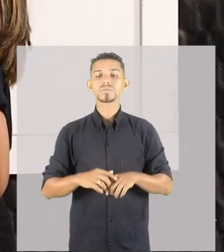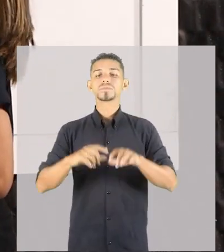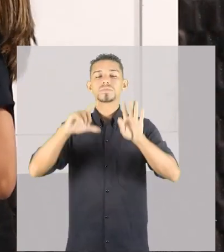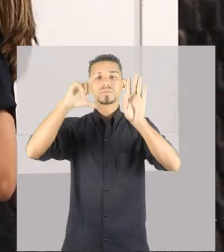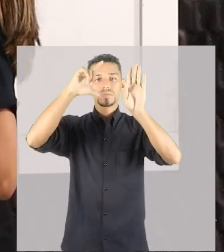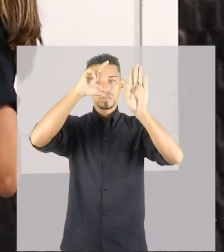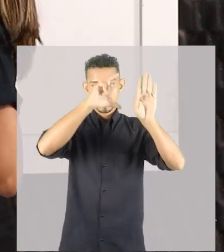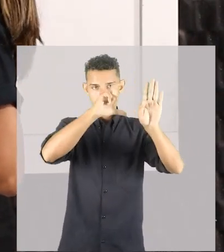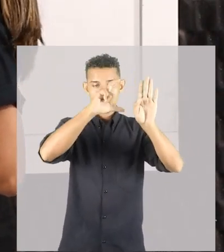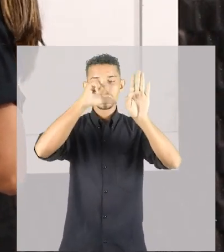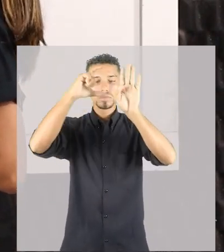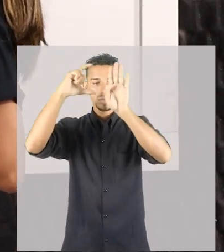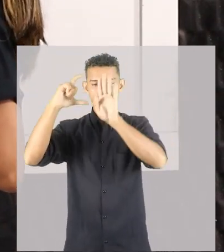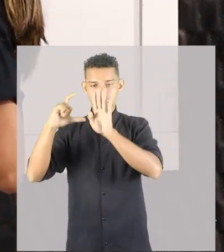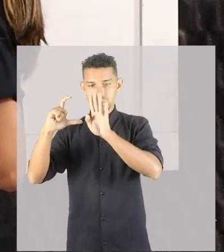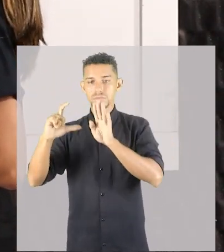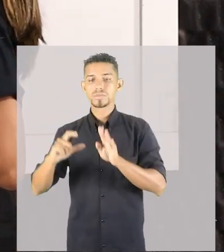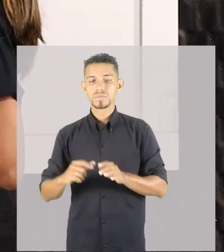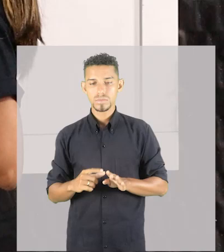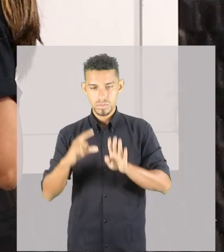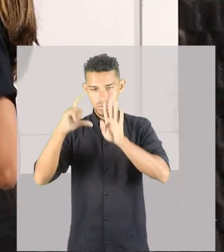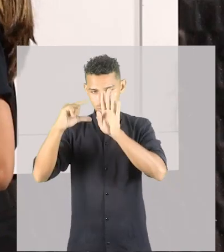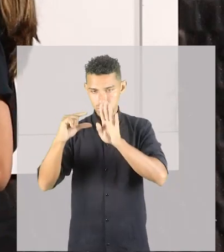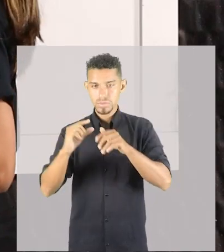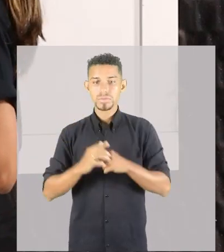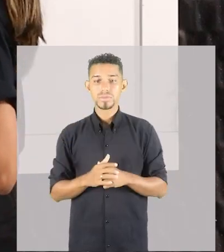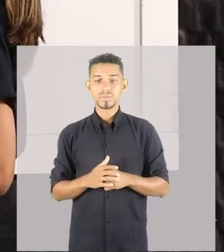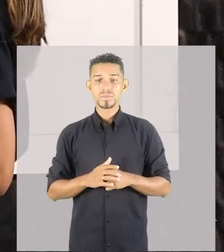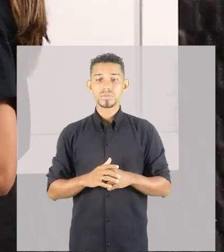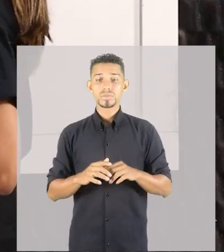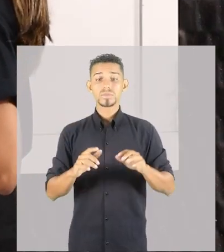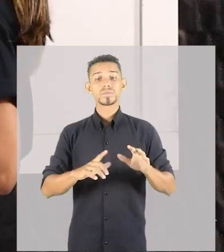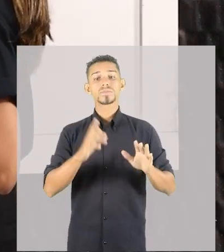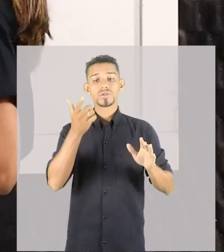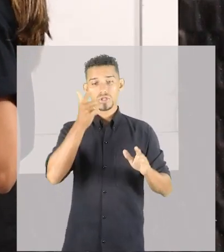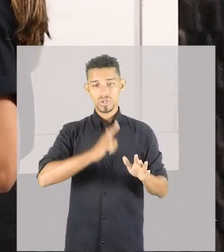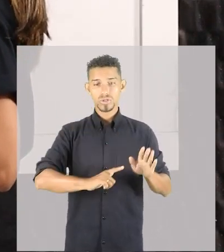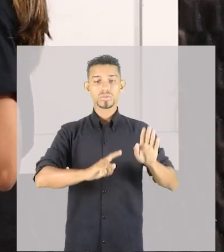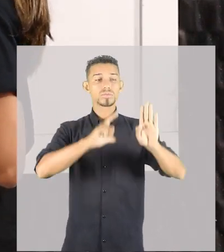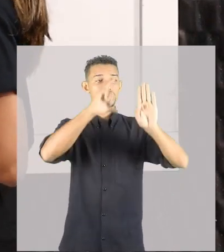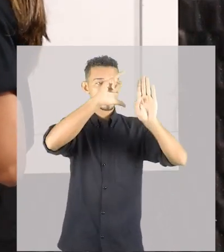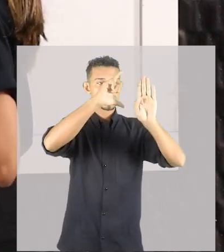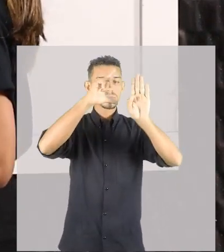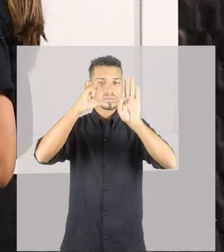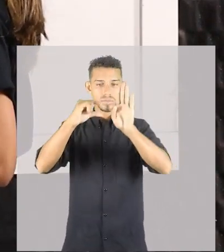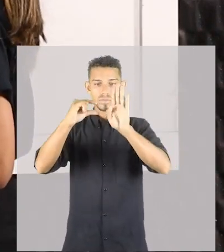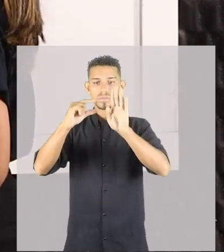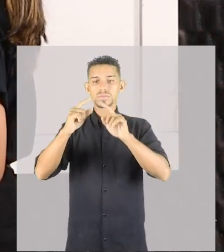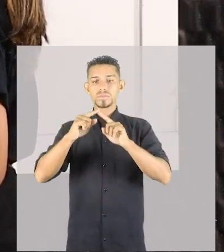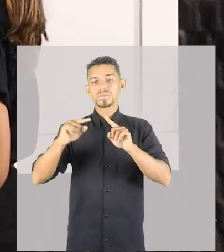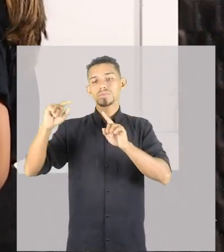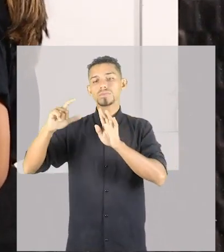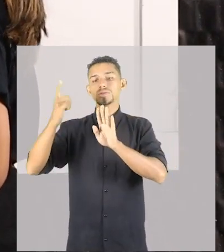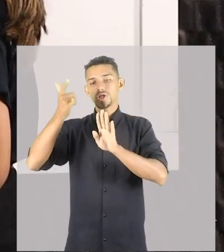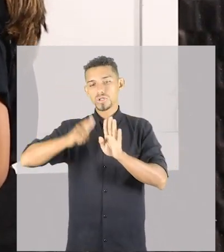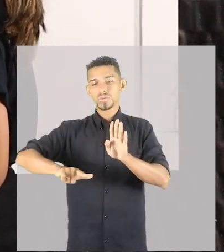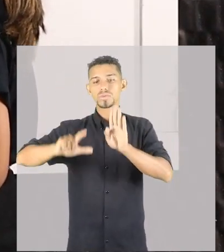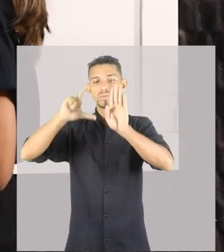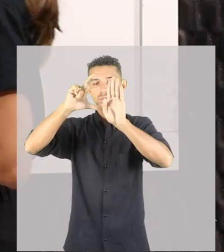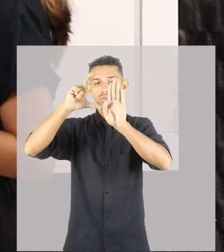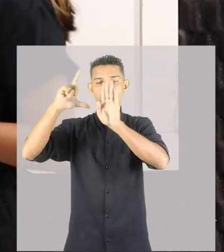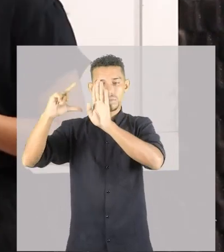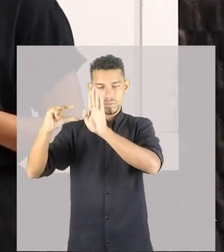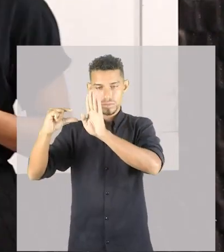Bzinho. Aqui eu vou ter Bzão, Bzinho, aqui eu repito Bzão, Bzinho e novamente,